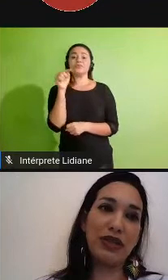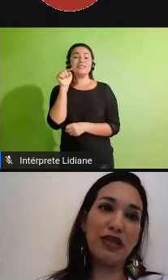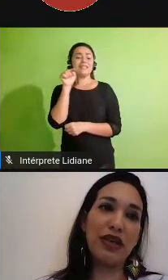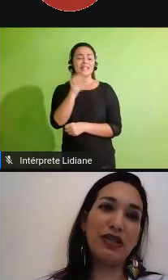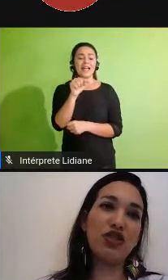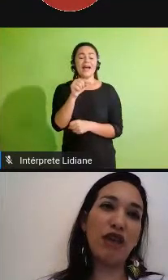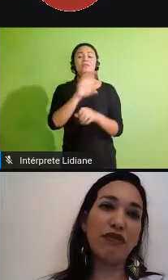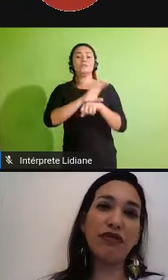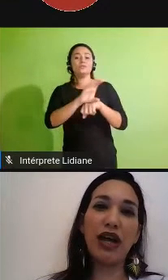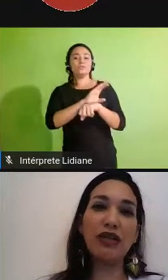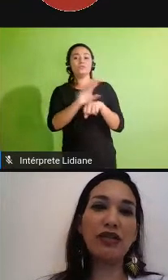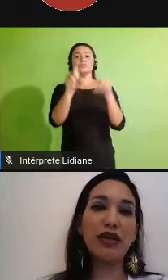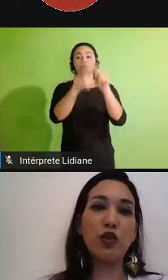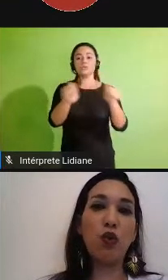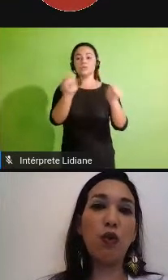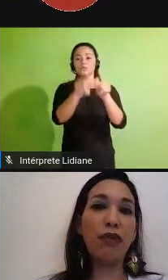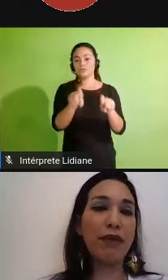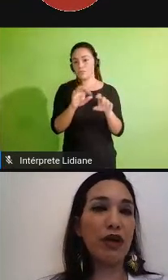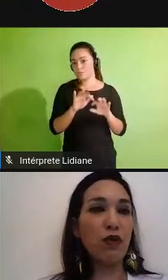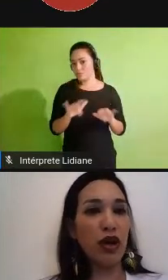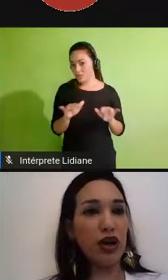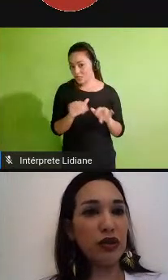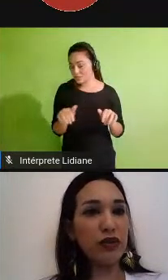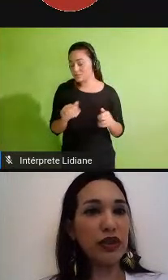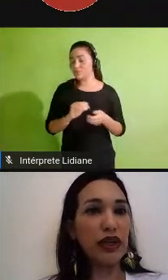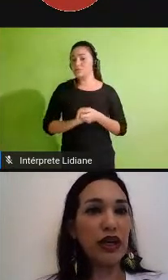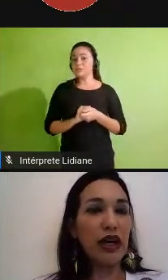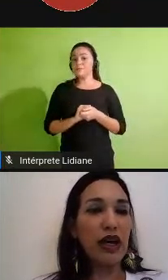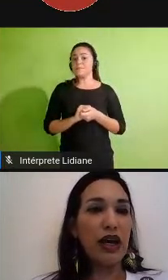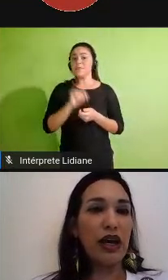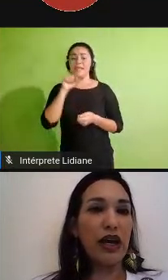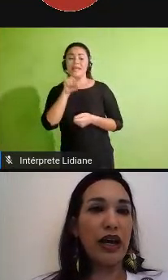a pesquisa, eles estavam finalizando o primeiro ano